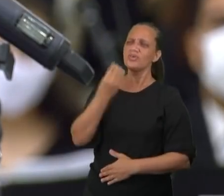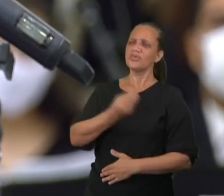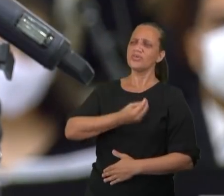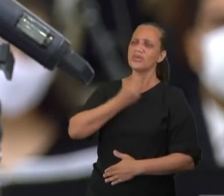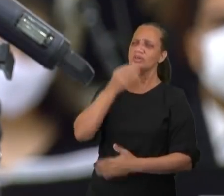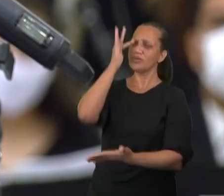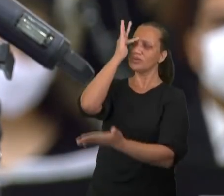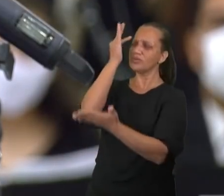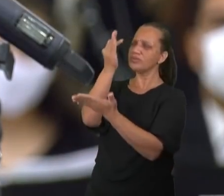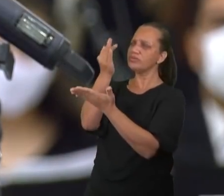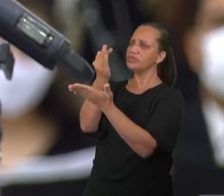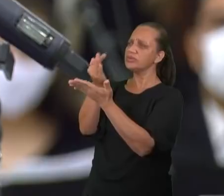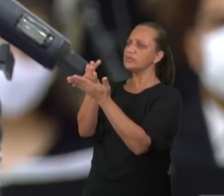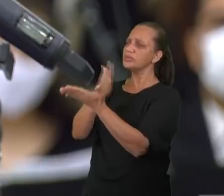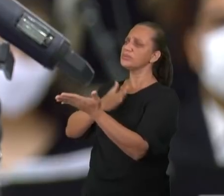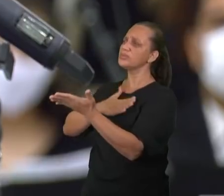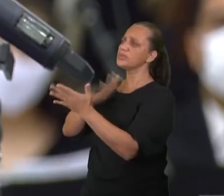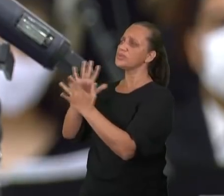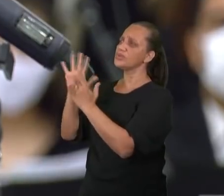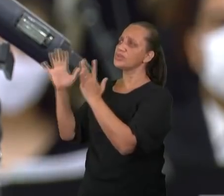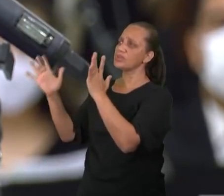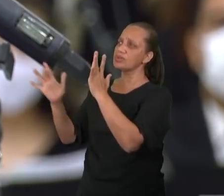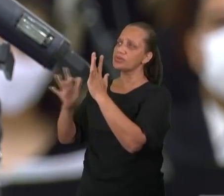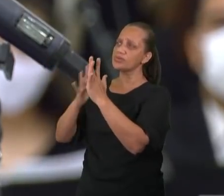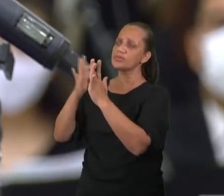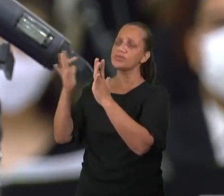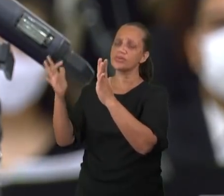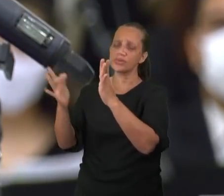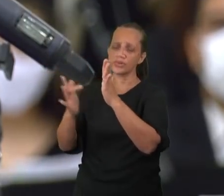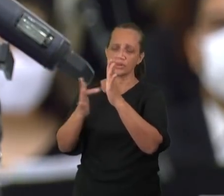em meu Salvador.